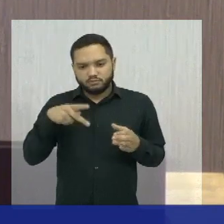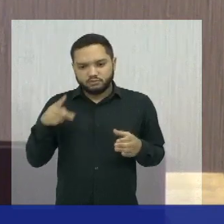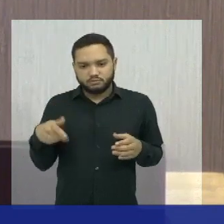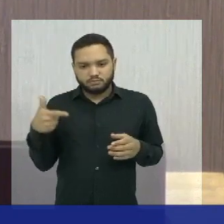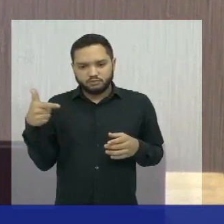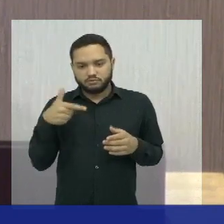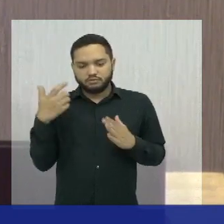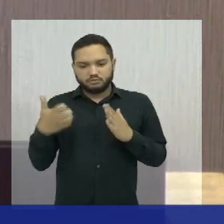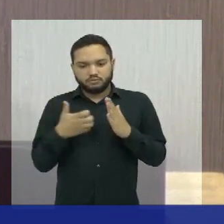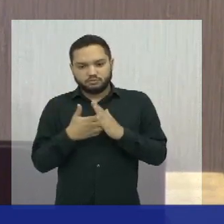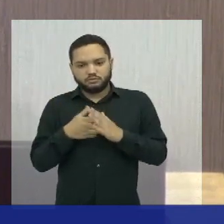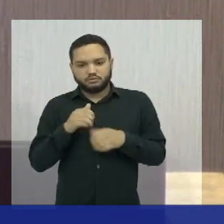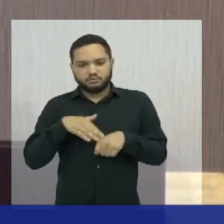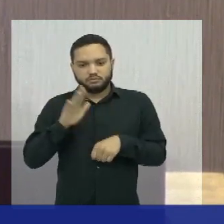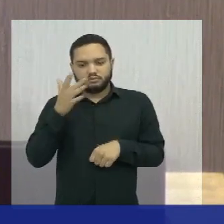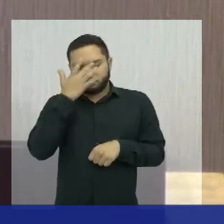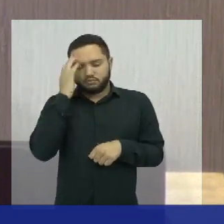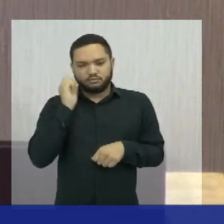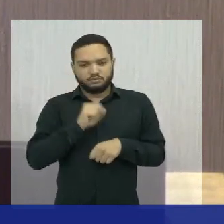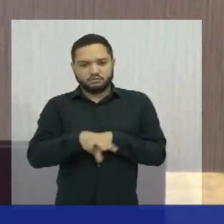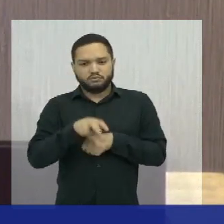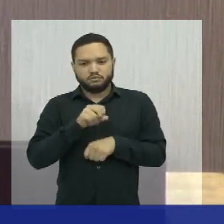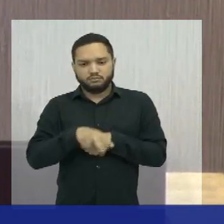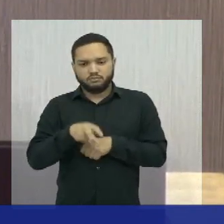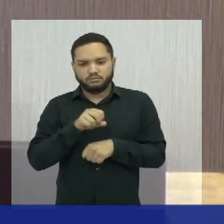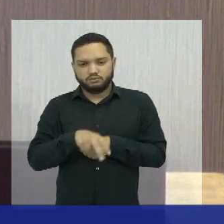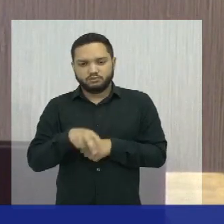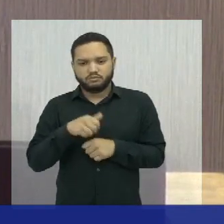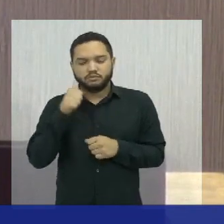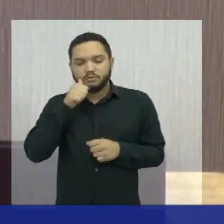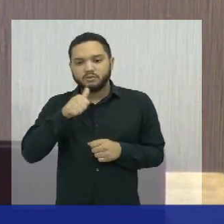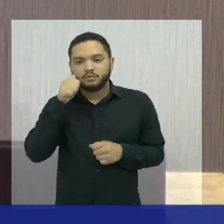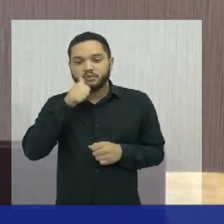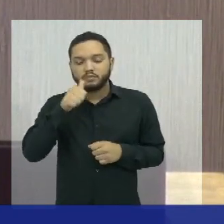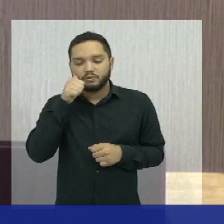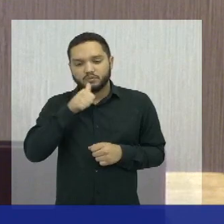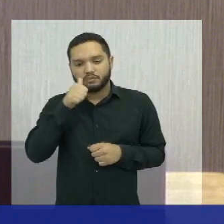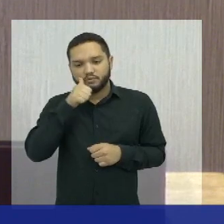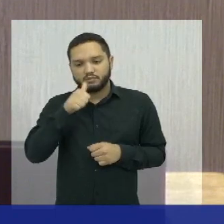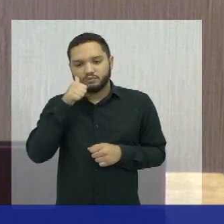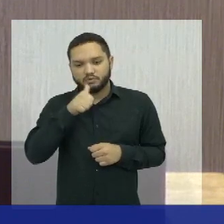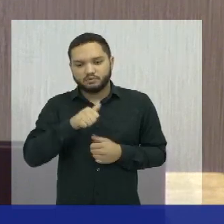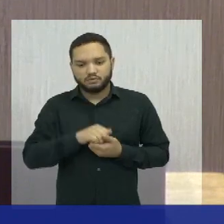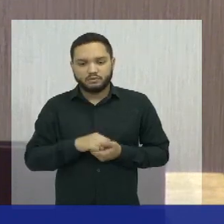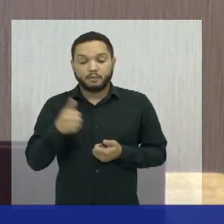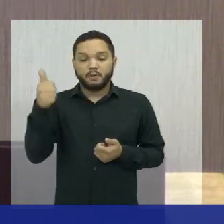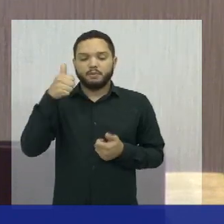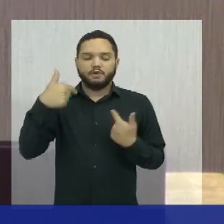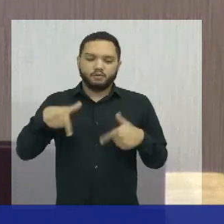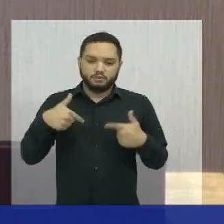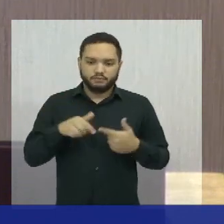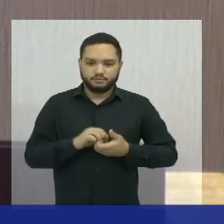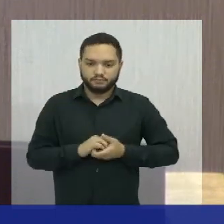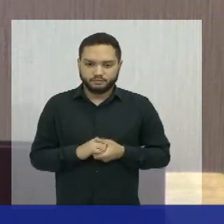segunda empresa que emprega mais a mão feminina de trabalho no seu primeiro emprego. Só para ter a ideia,